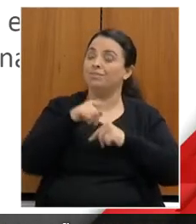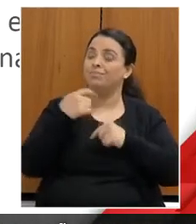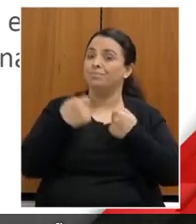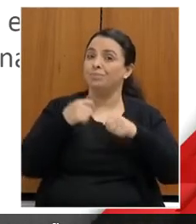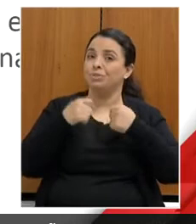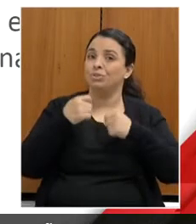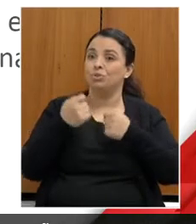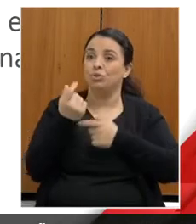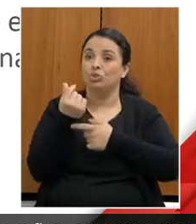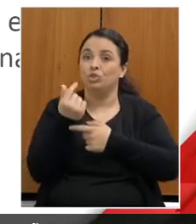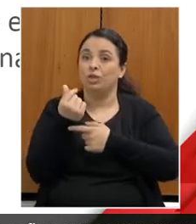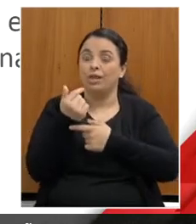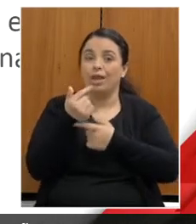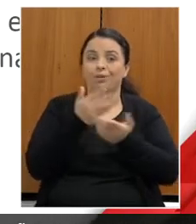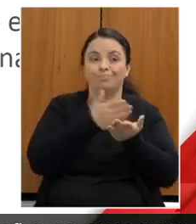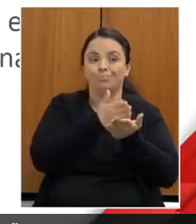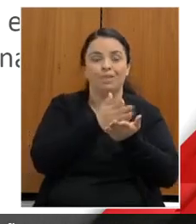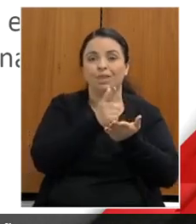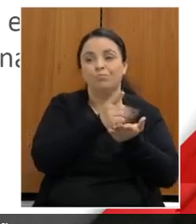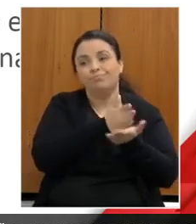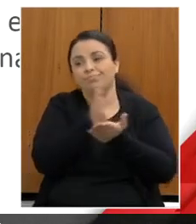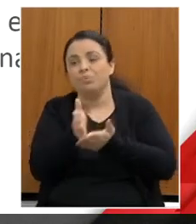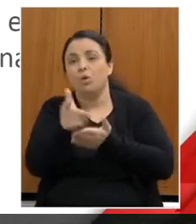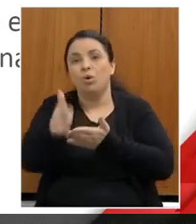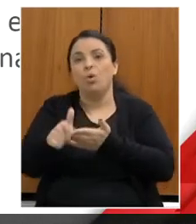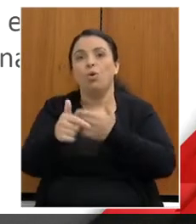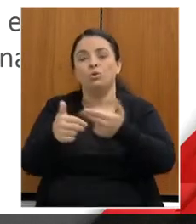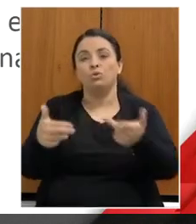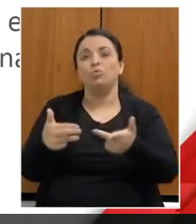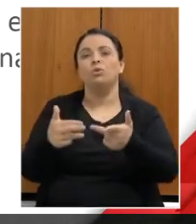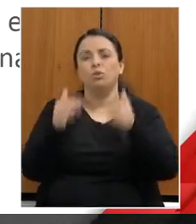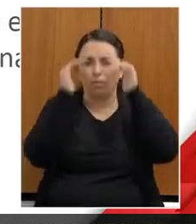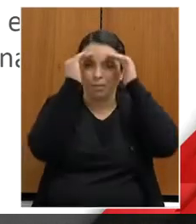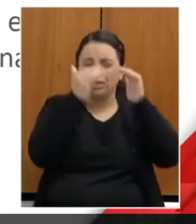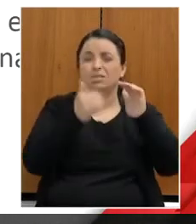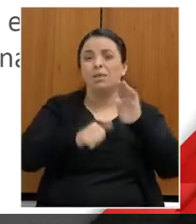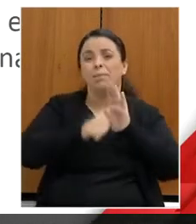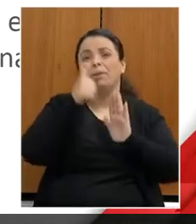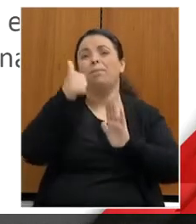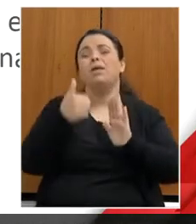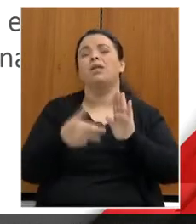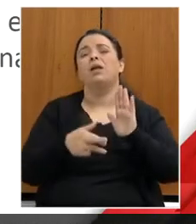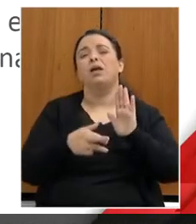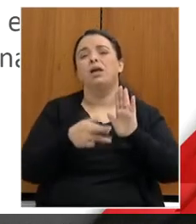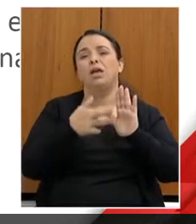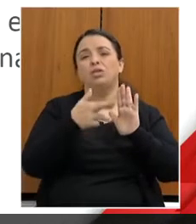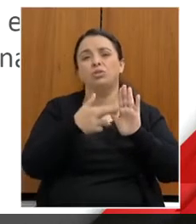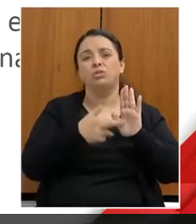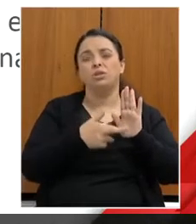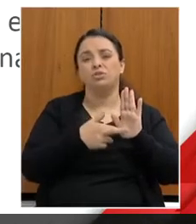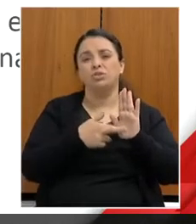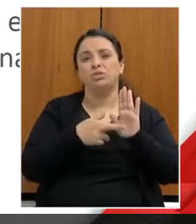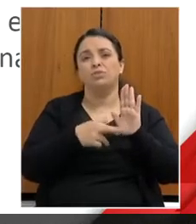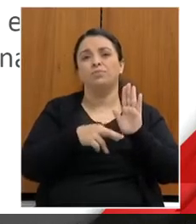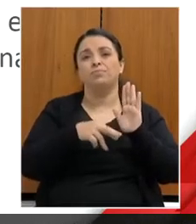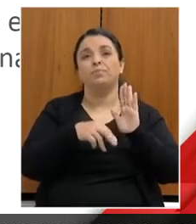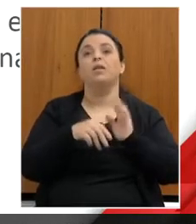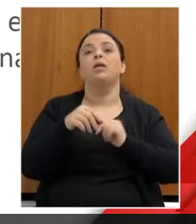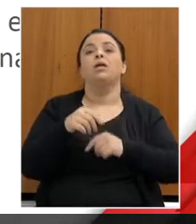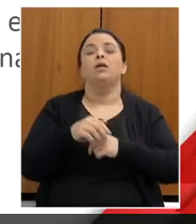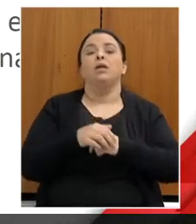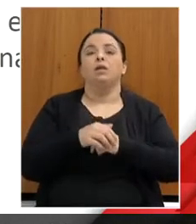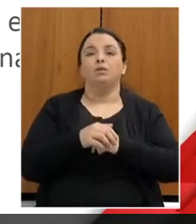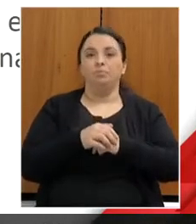remanejar créditos orçamentários e atender a publicação da resolução 7.488.2021, sem impacto na